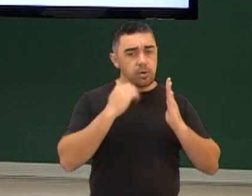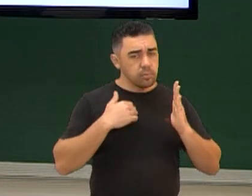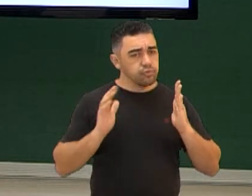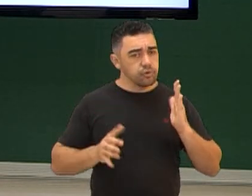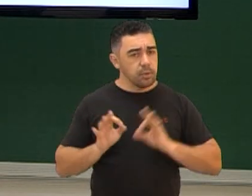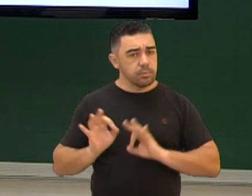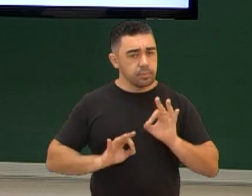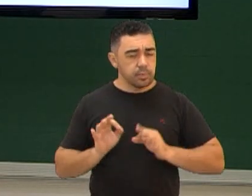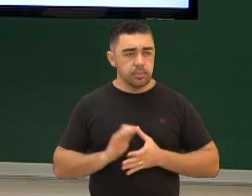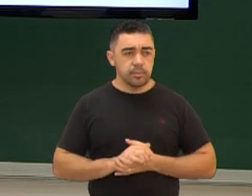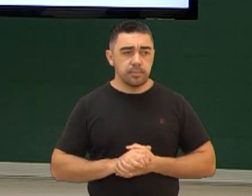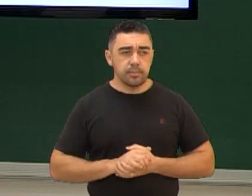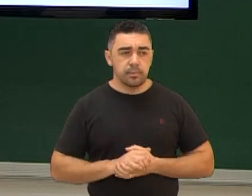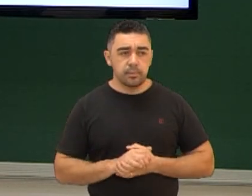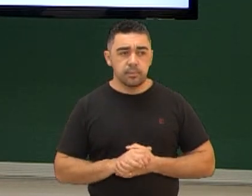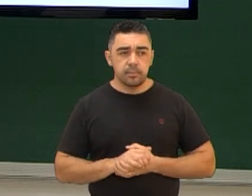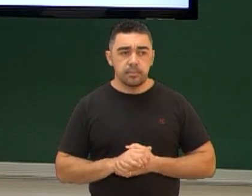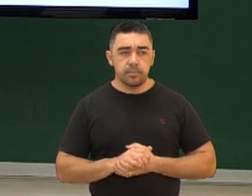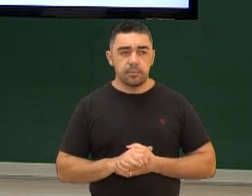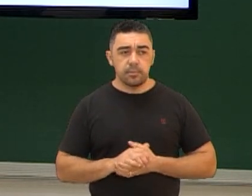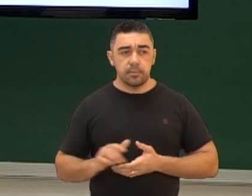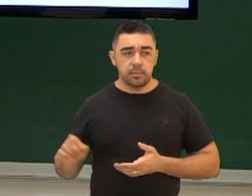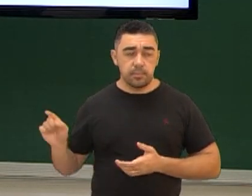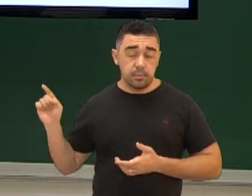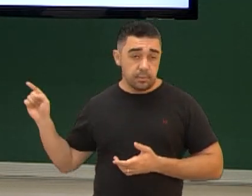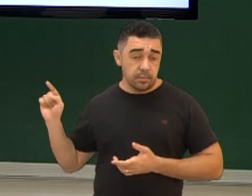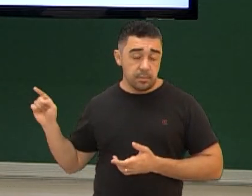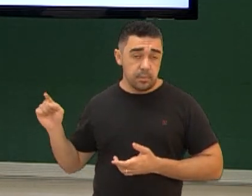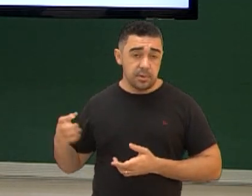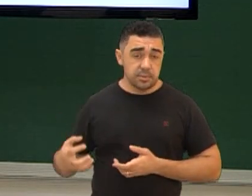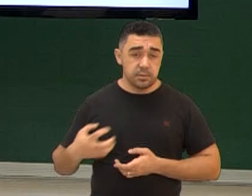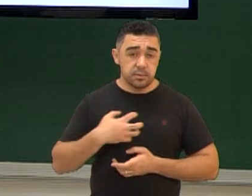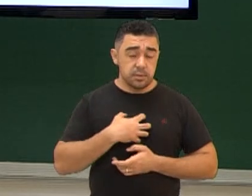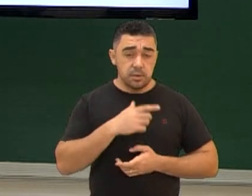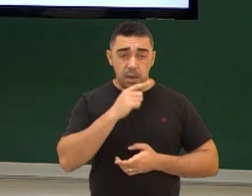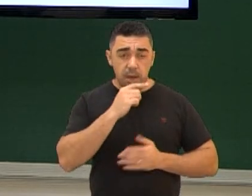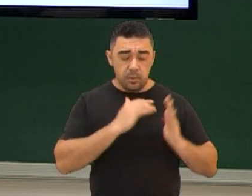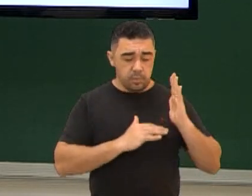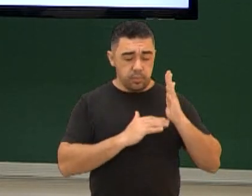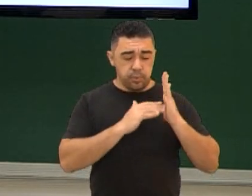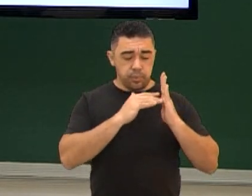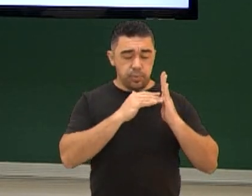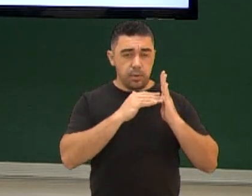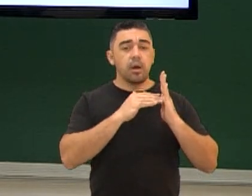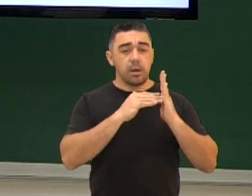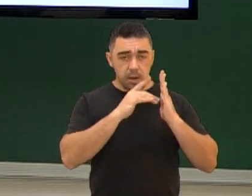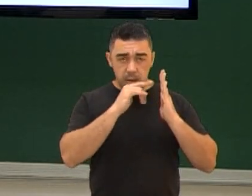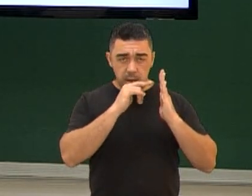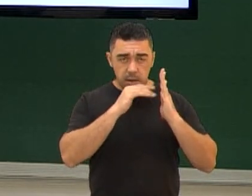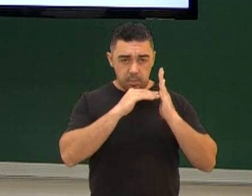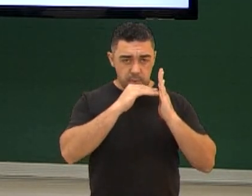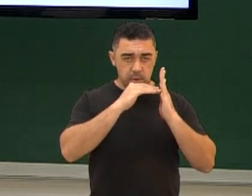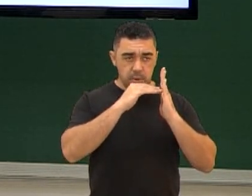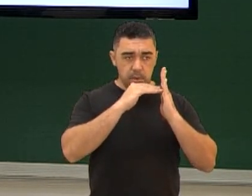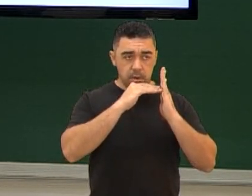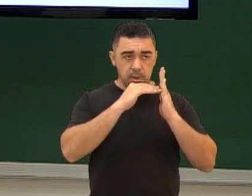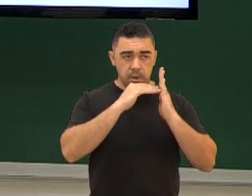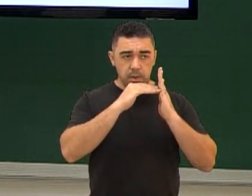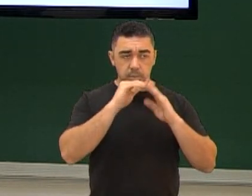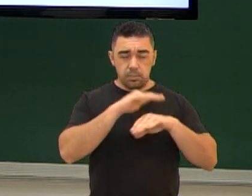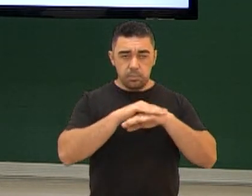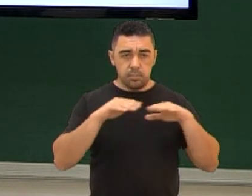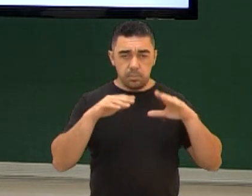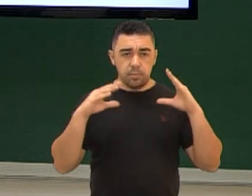desses. Ok? Então, olha só. Esse sensor, quando enche de água aqui, ele detecta que tem água aqui nesse topo.